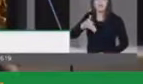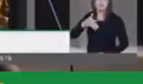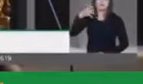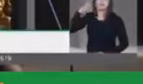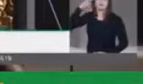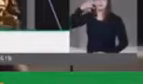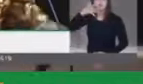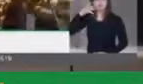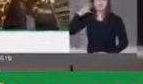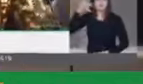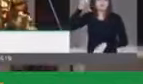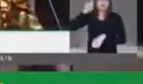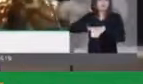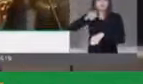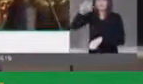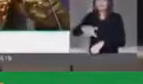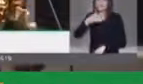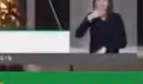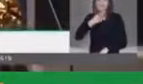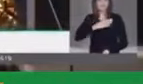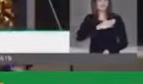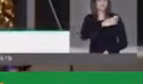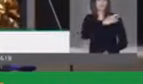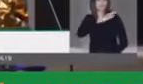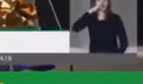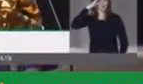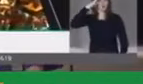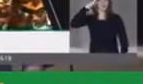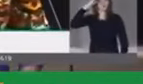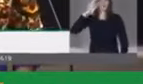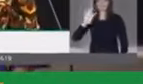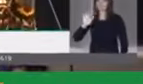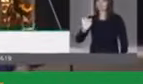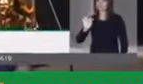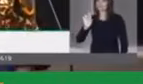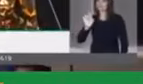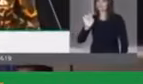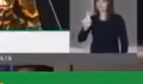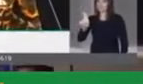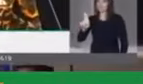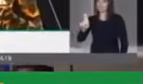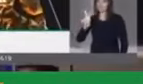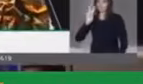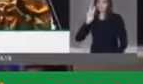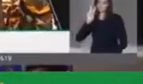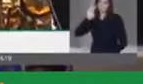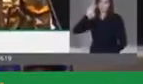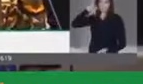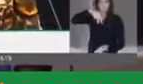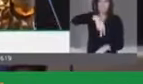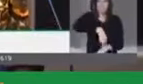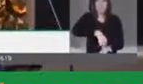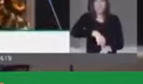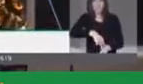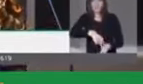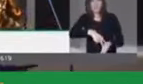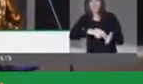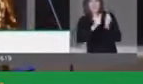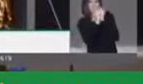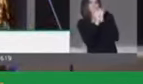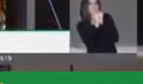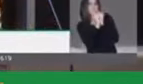quando o coronel Tadeu foi lá e quebrou